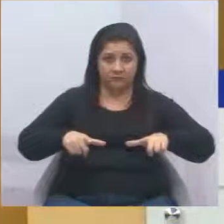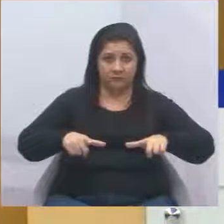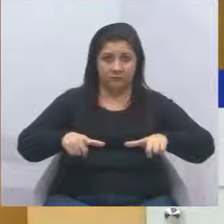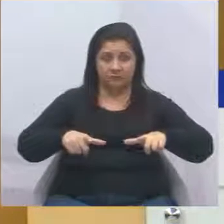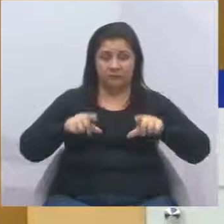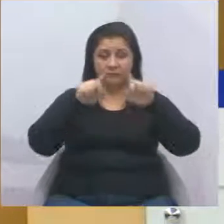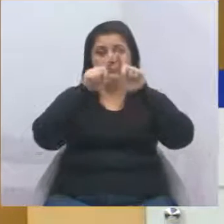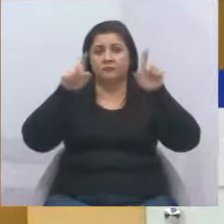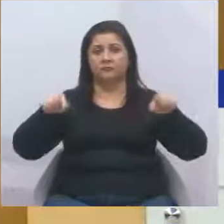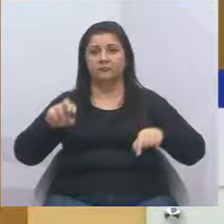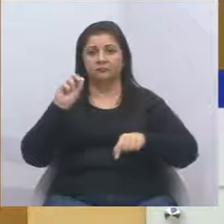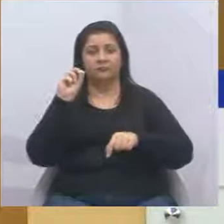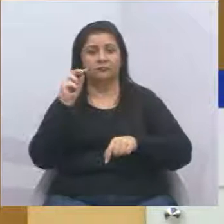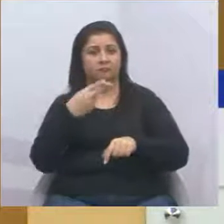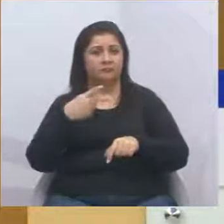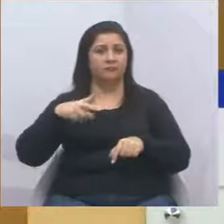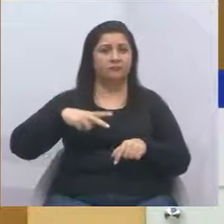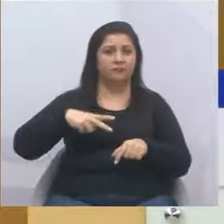no município de Jacareí.